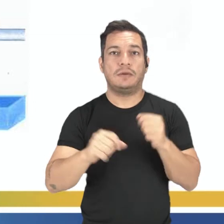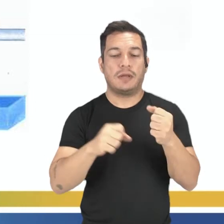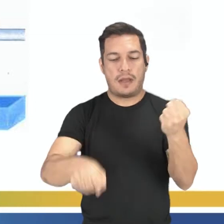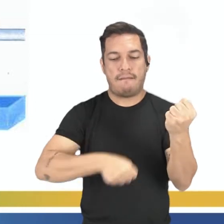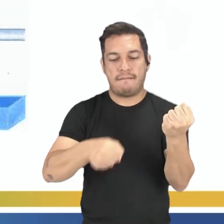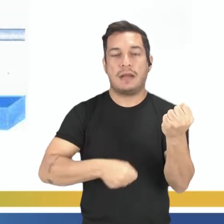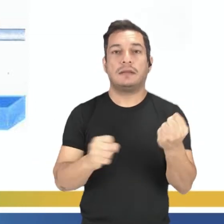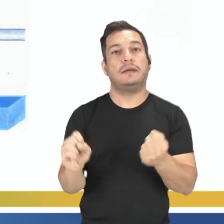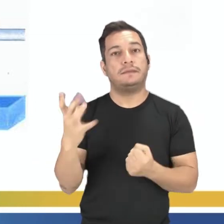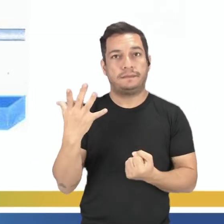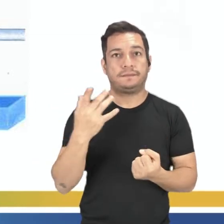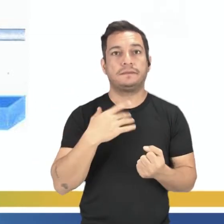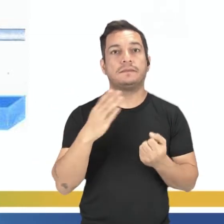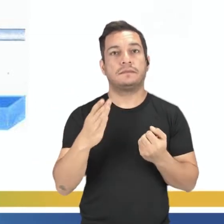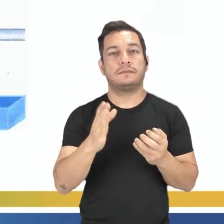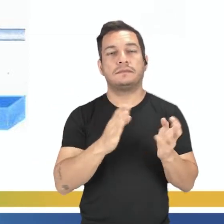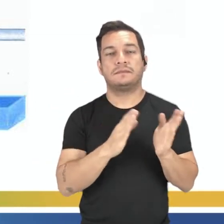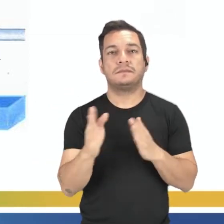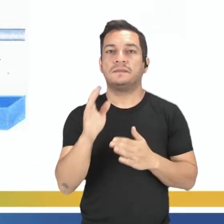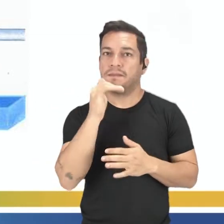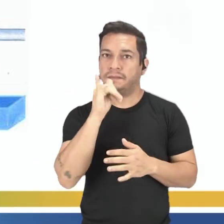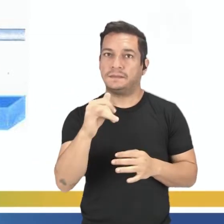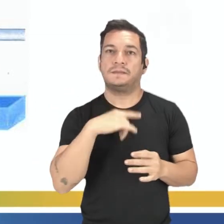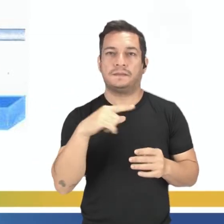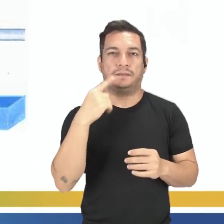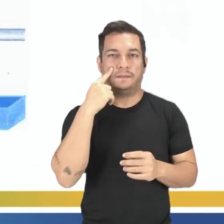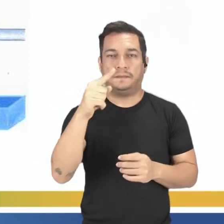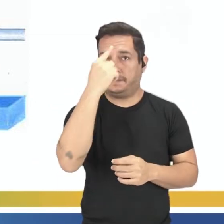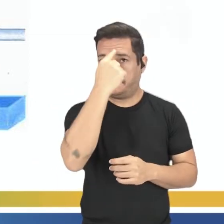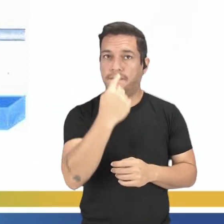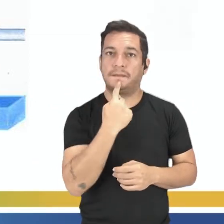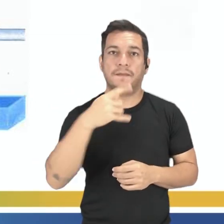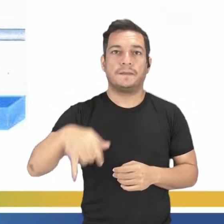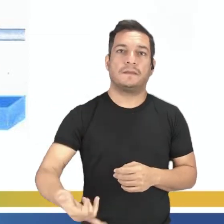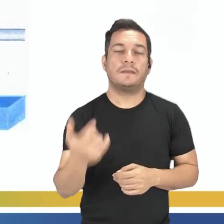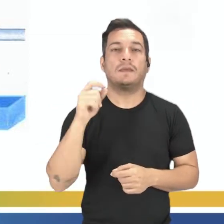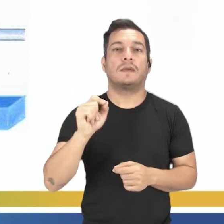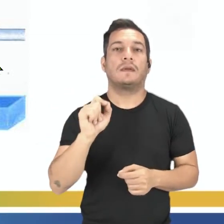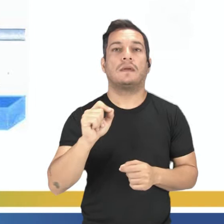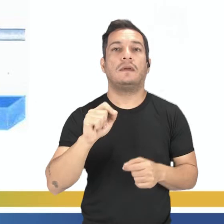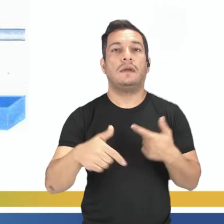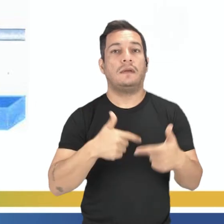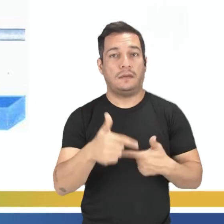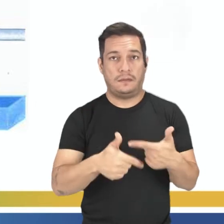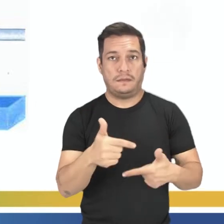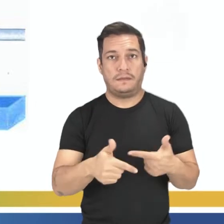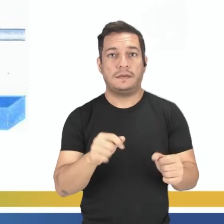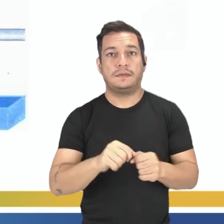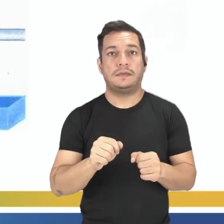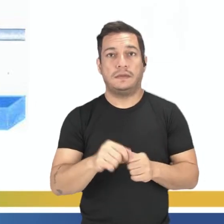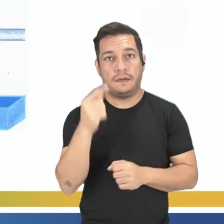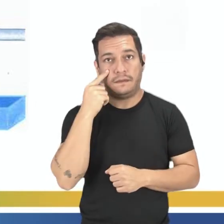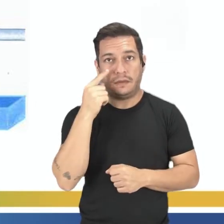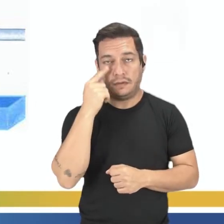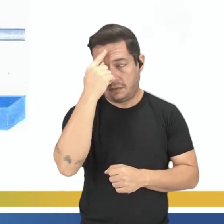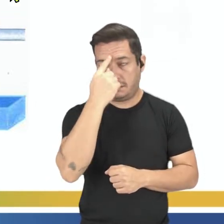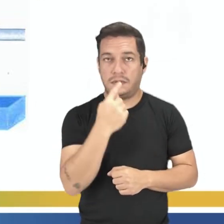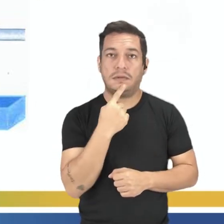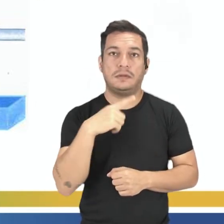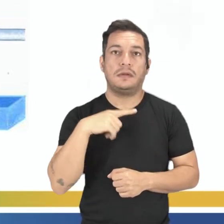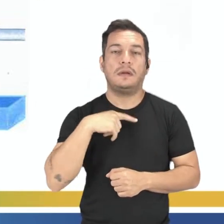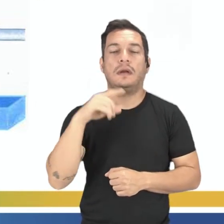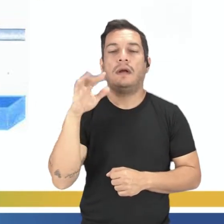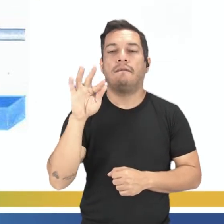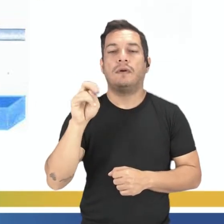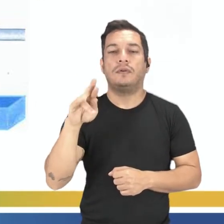funcionar. Parte dessa energia, como aqui no esquema, é aproveitada em trabalho, para realizar o trabalho. Observa aqui na imagem, ó, você tem a